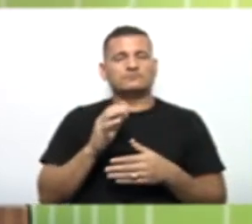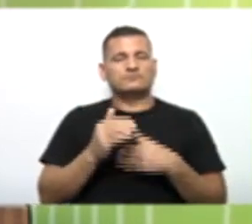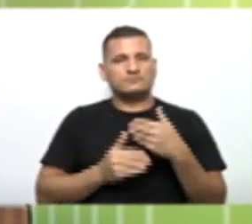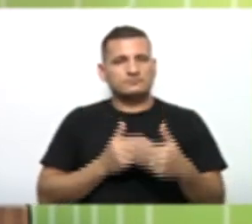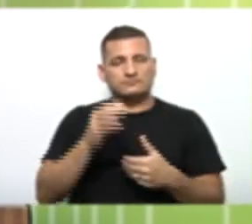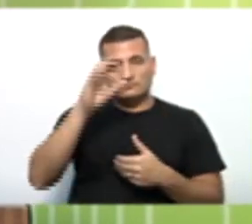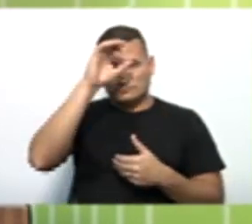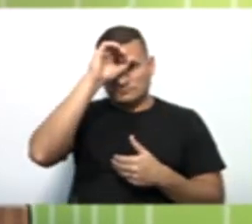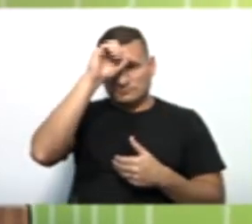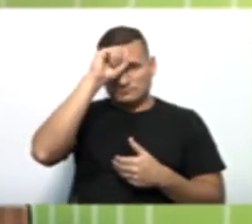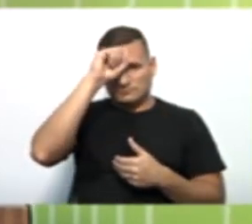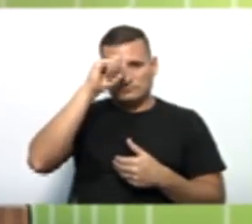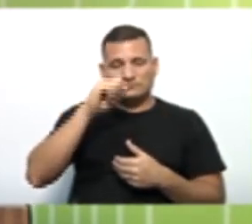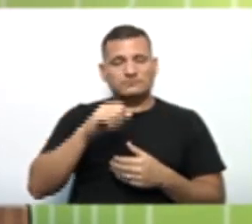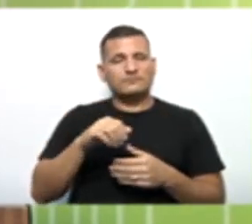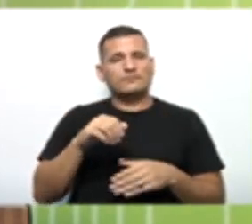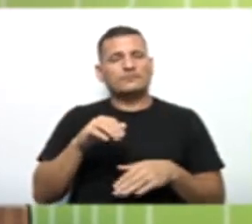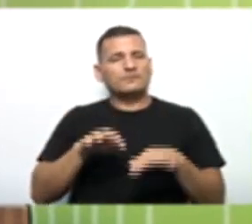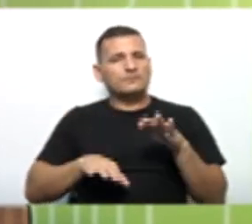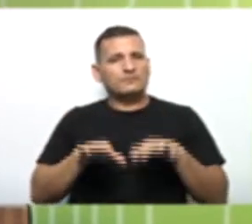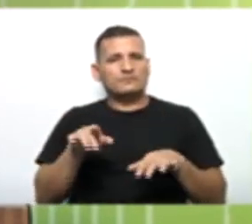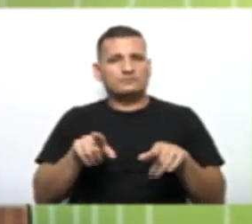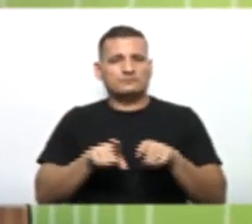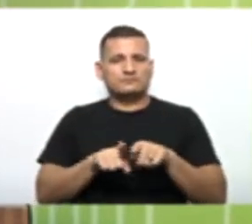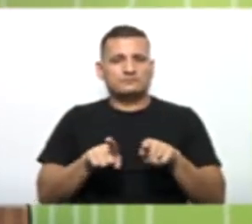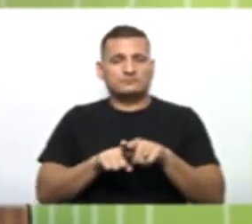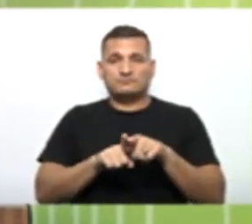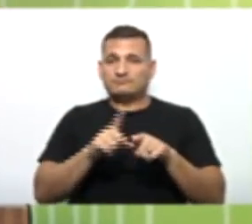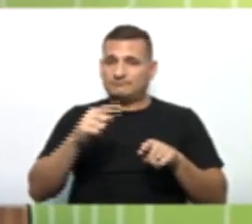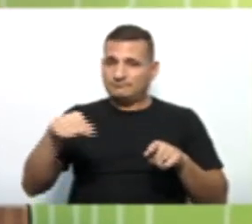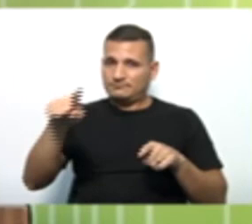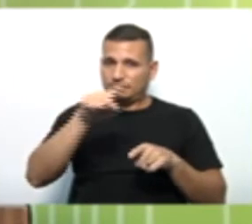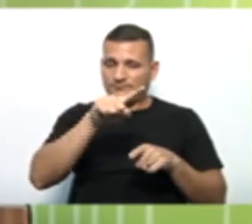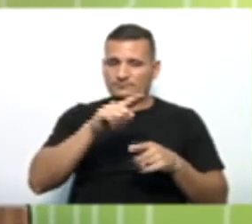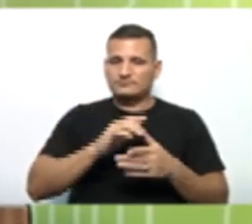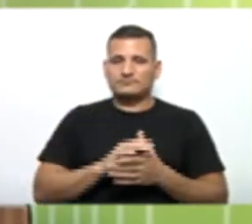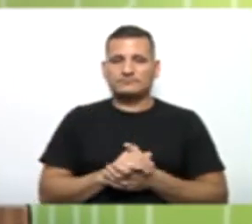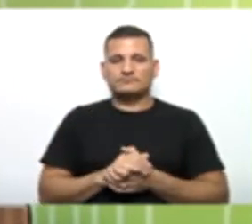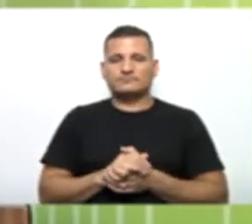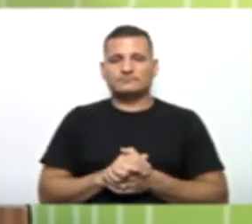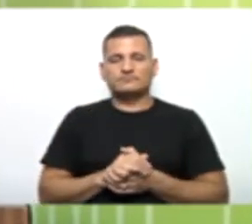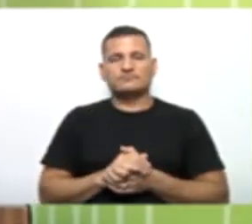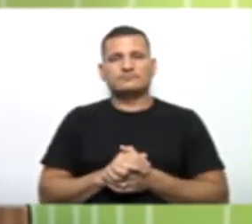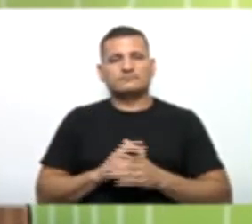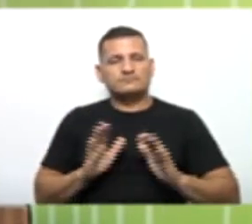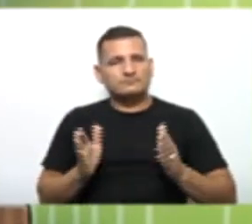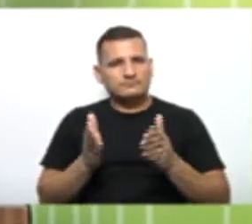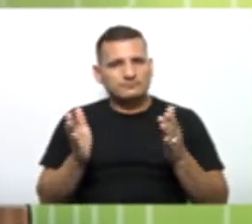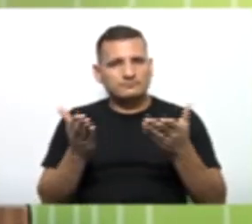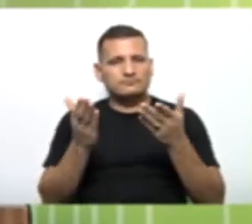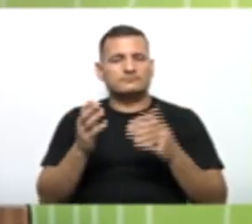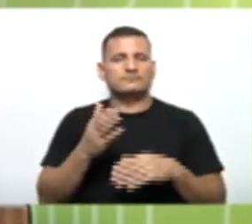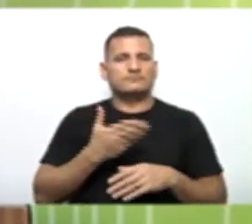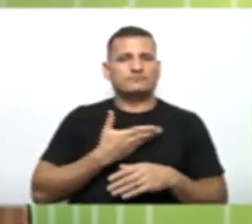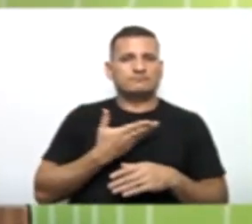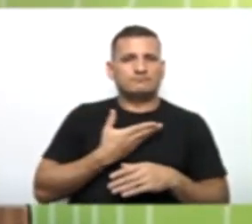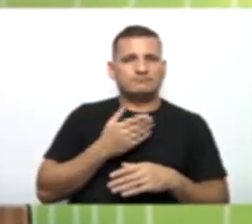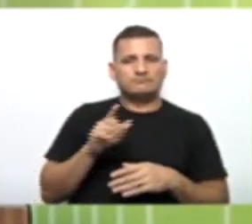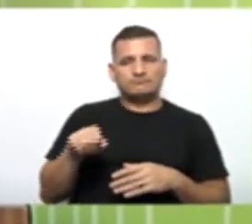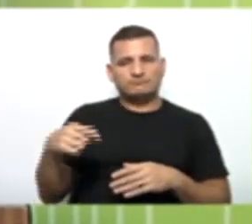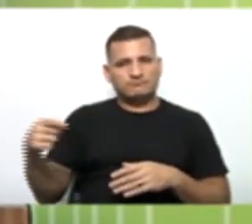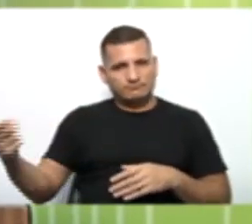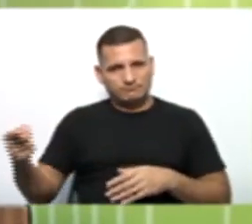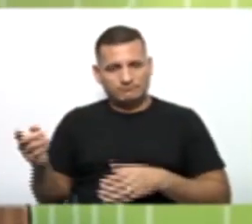aprendizagem ele também e ele depende principalmente de vocês do incentivo ao colega ao